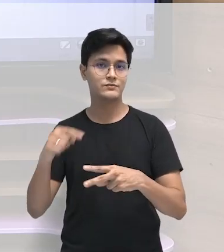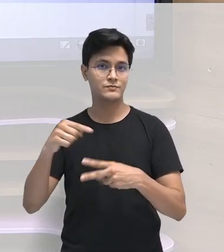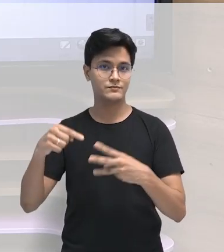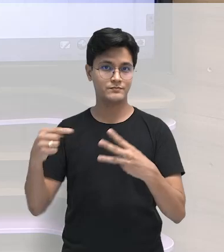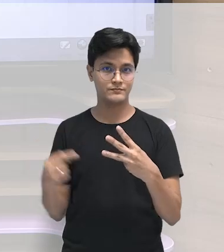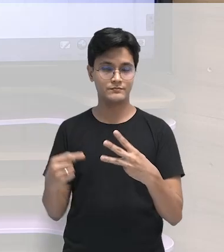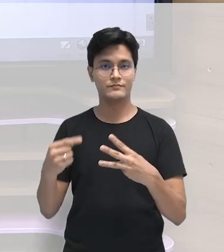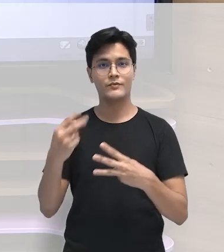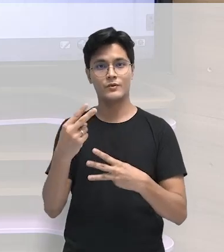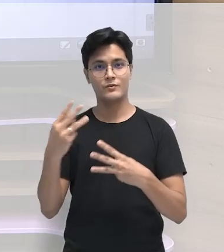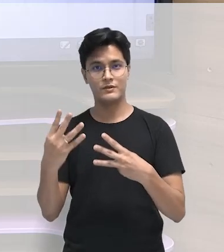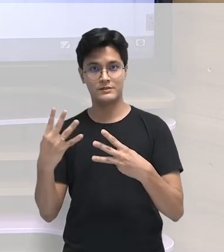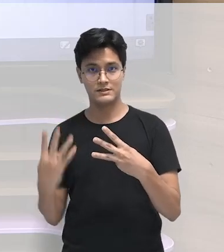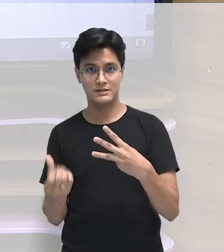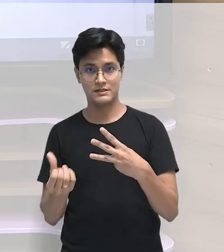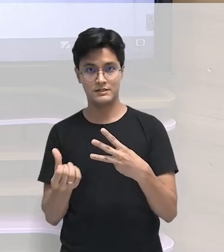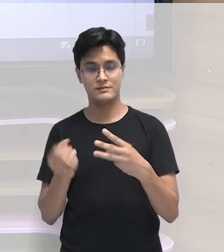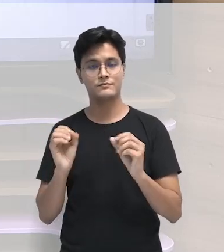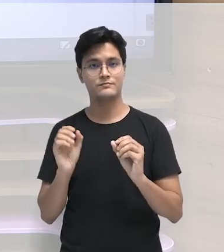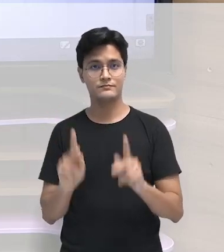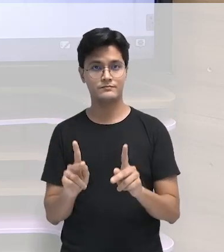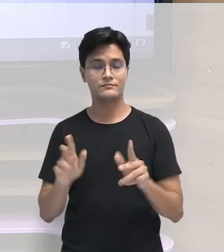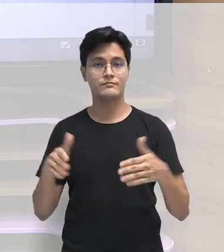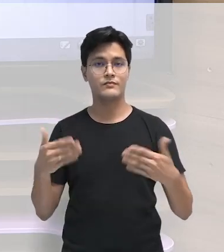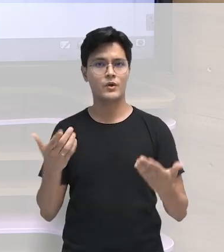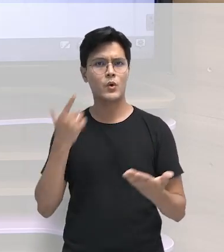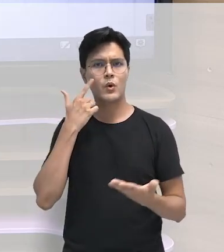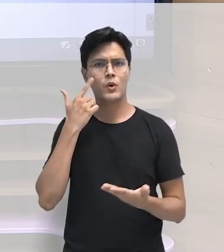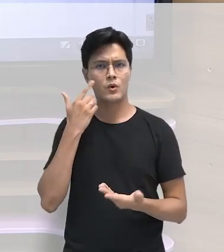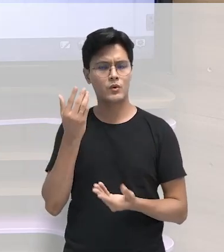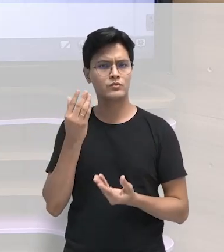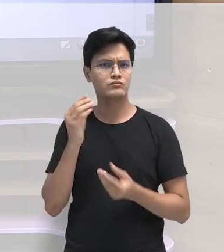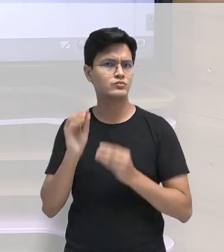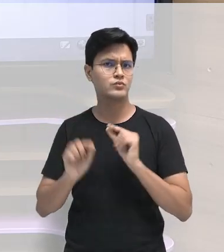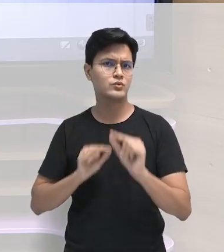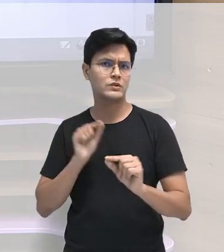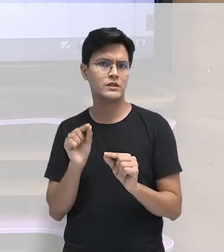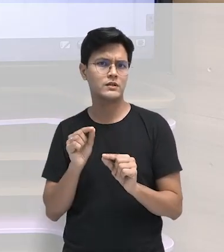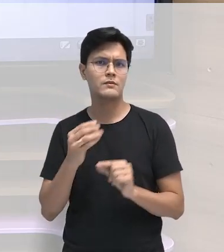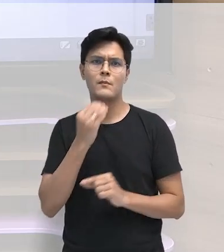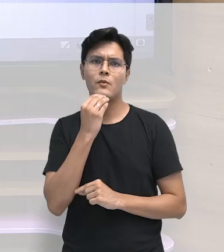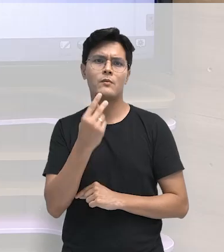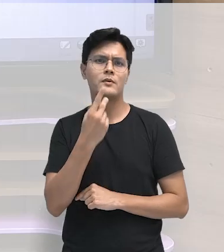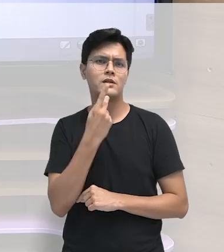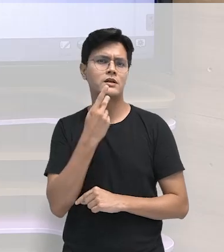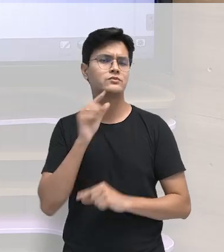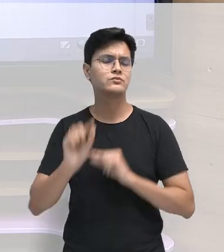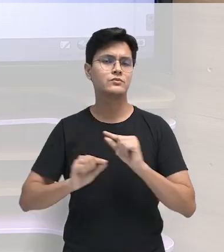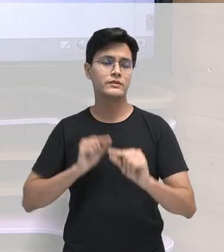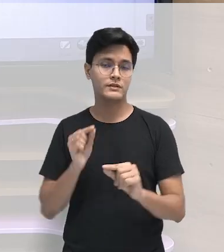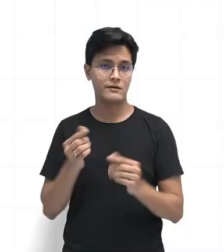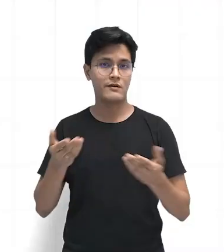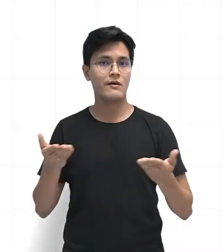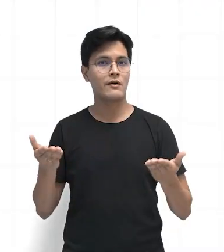6, ok? Vamos então verificar, e o que é essa tal de probabilidade, professora?